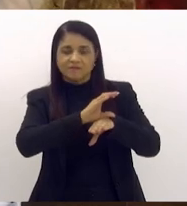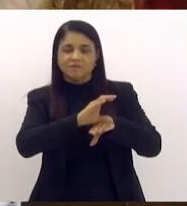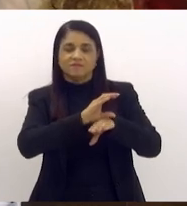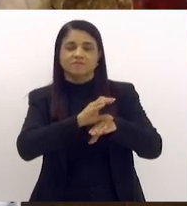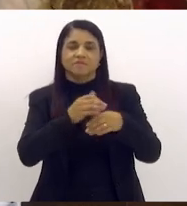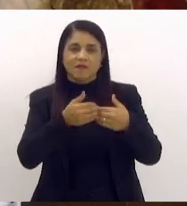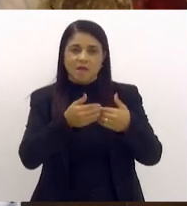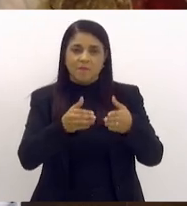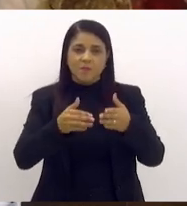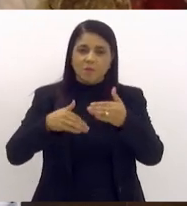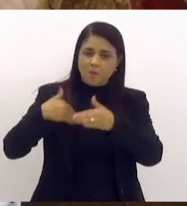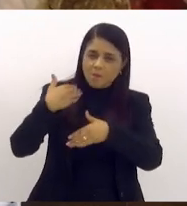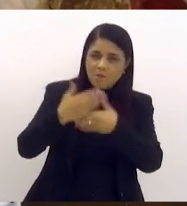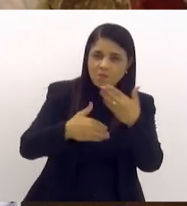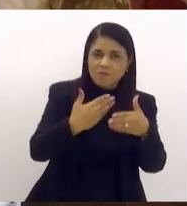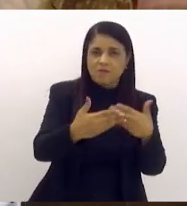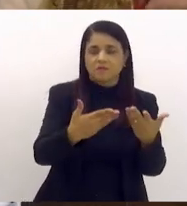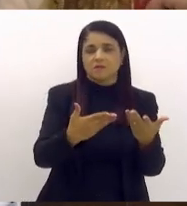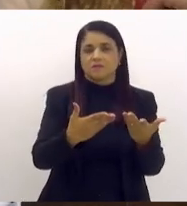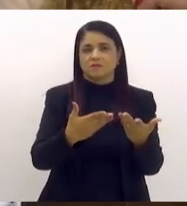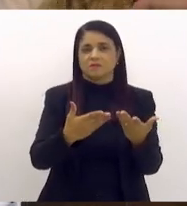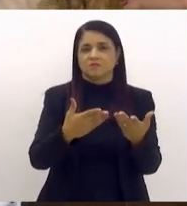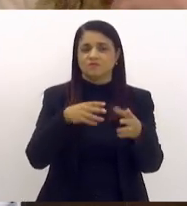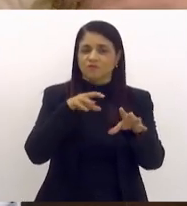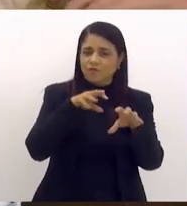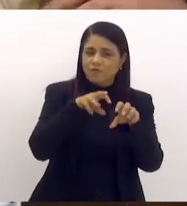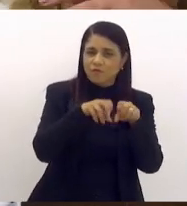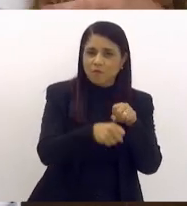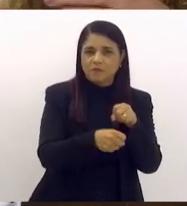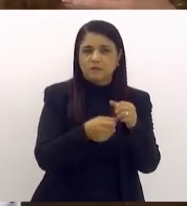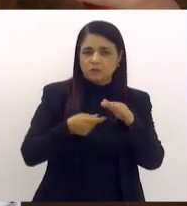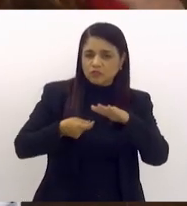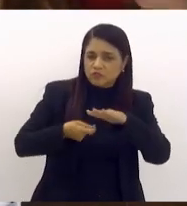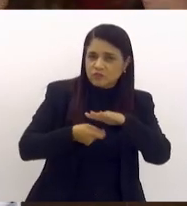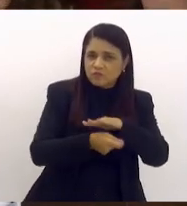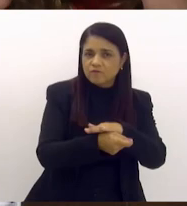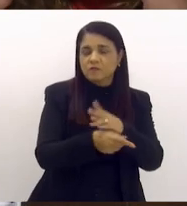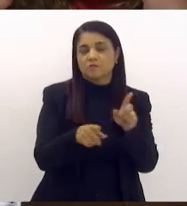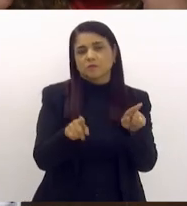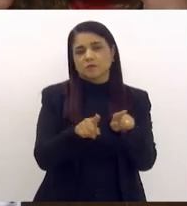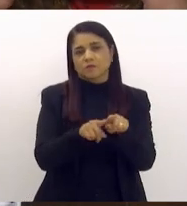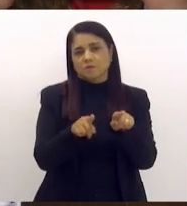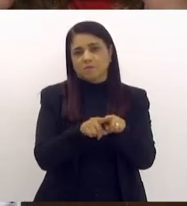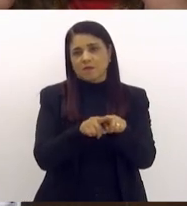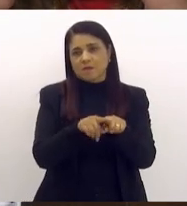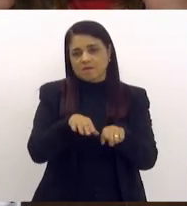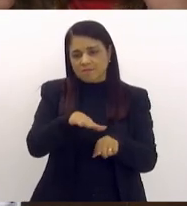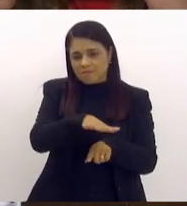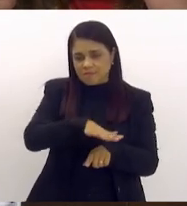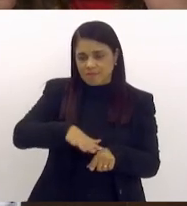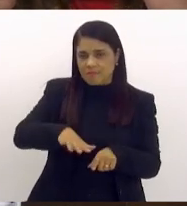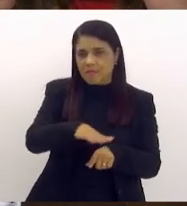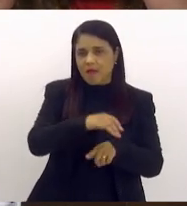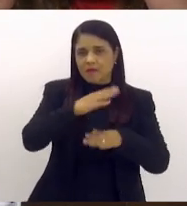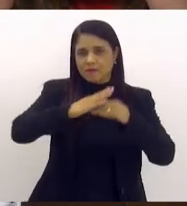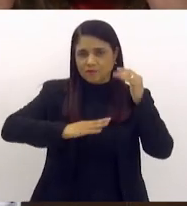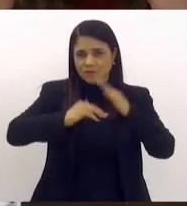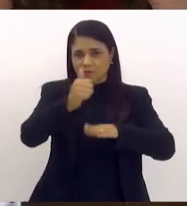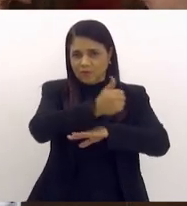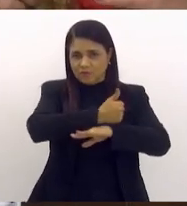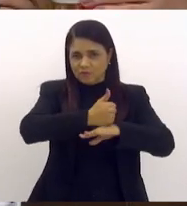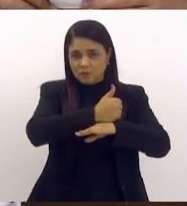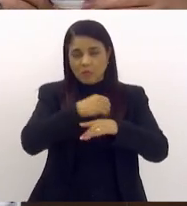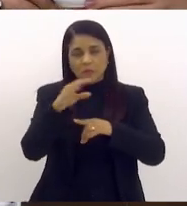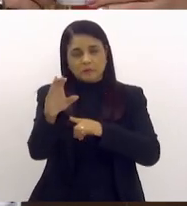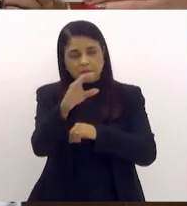processo eh de formação de investimento também na na no ensino na